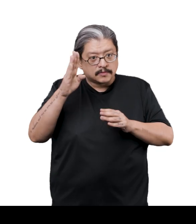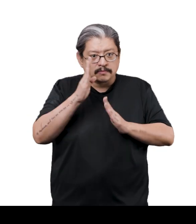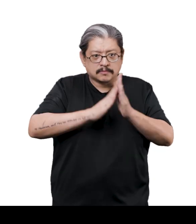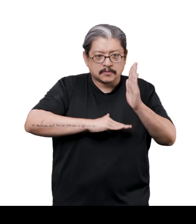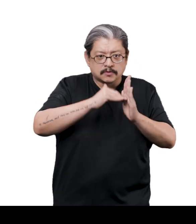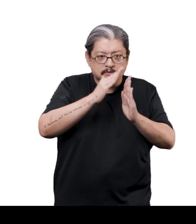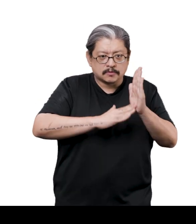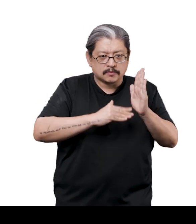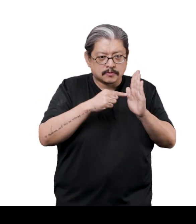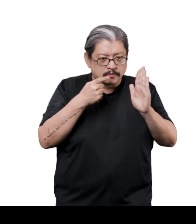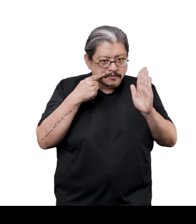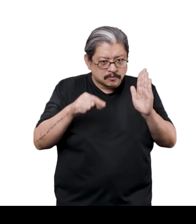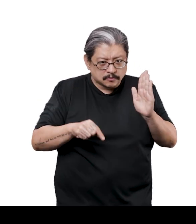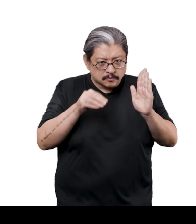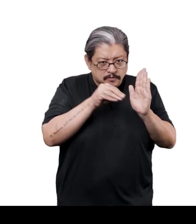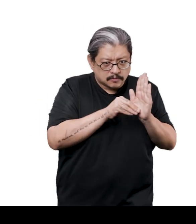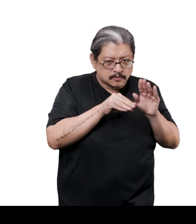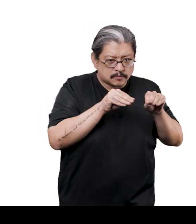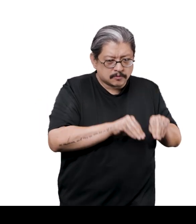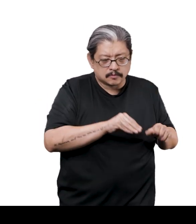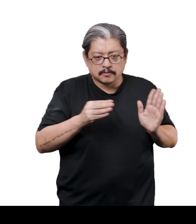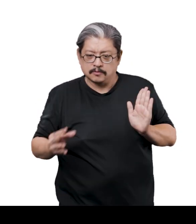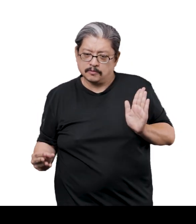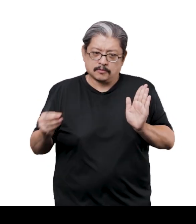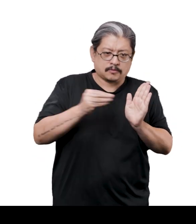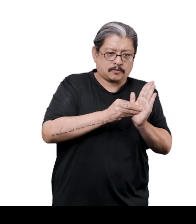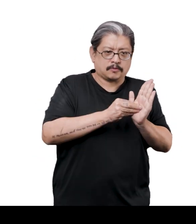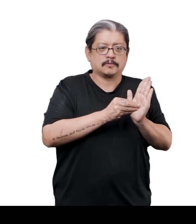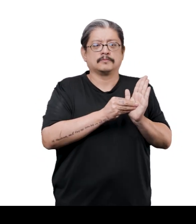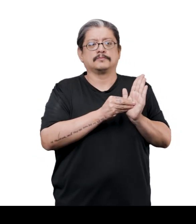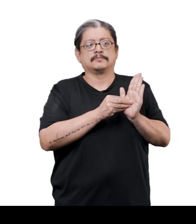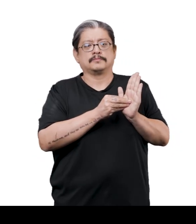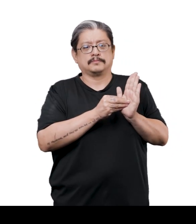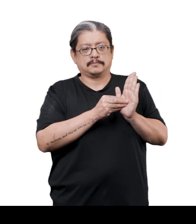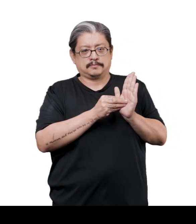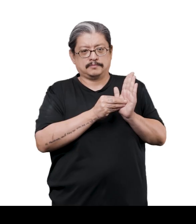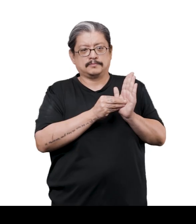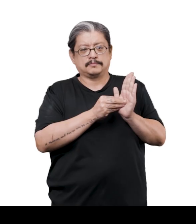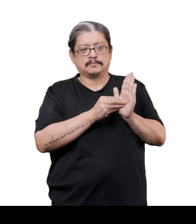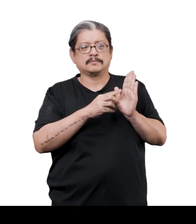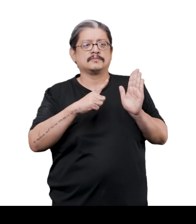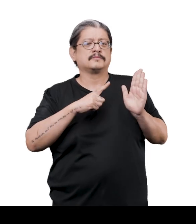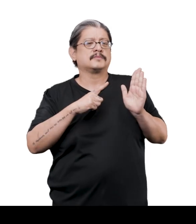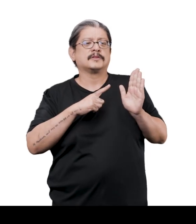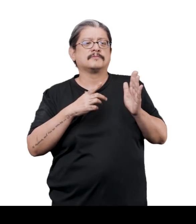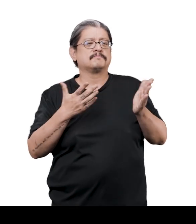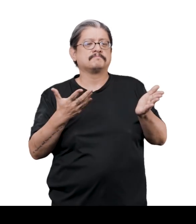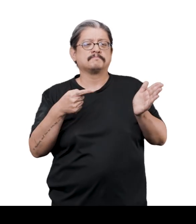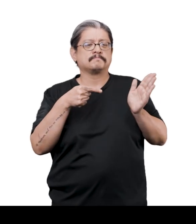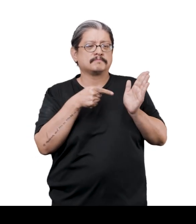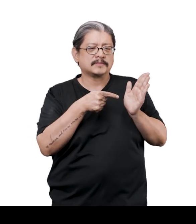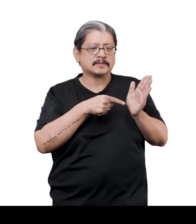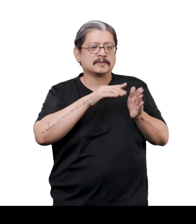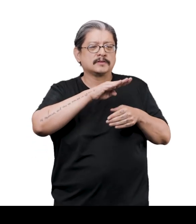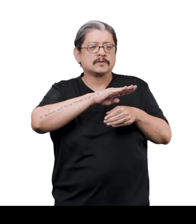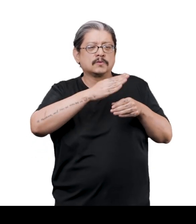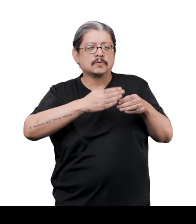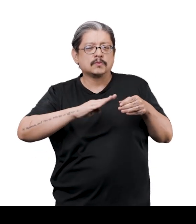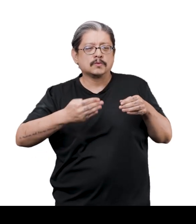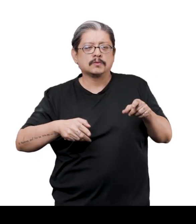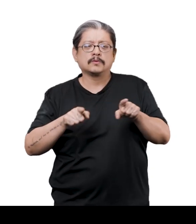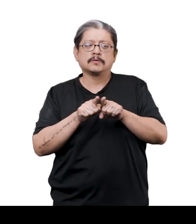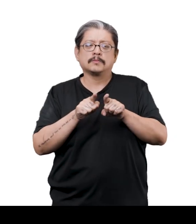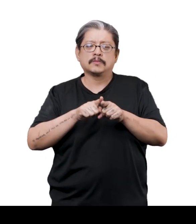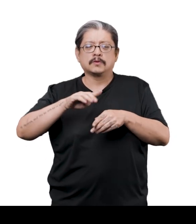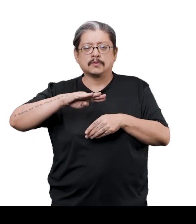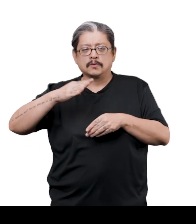matriz entintada, criando um contraste entre a superfície preta riscada, repleta de sulcos longitudinais, e